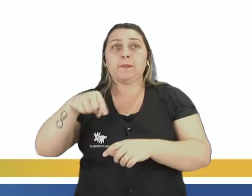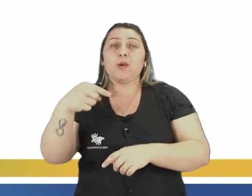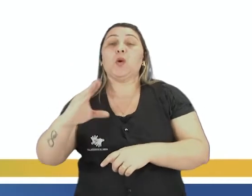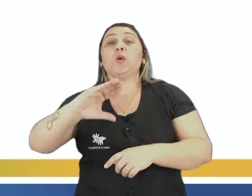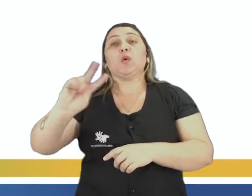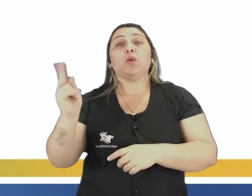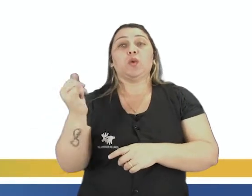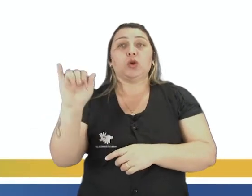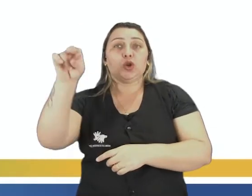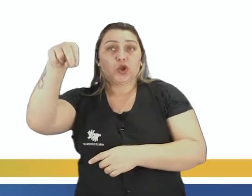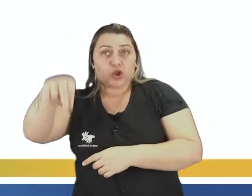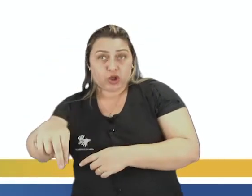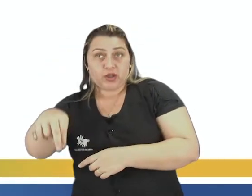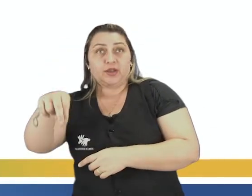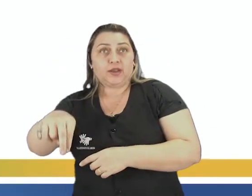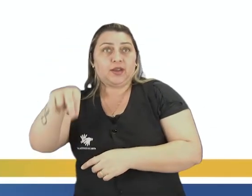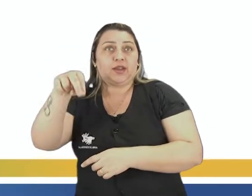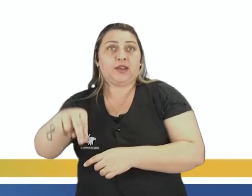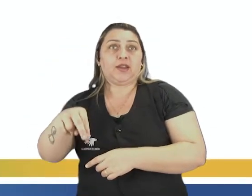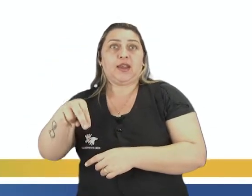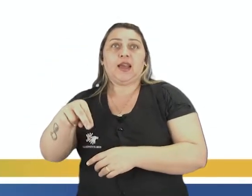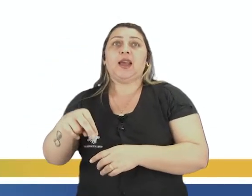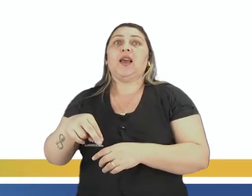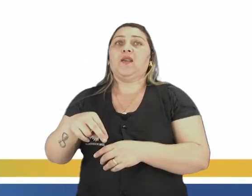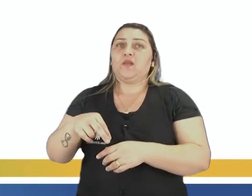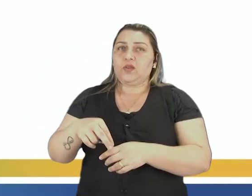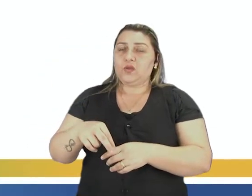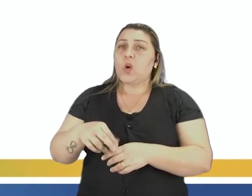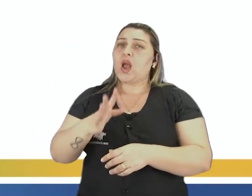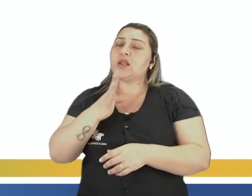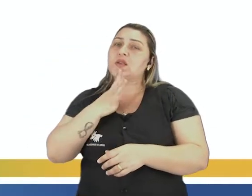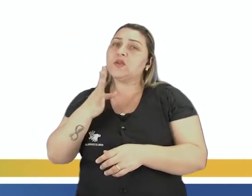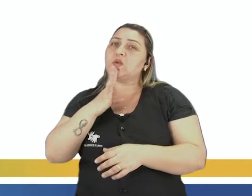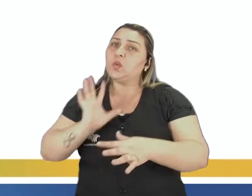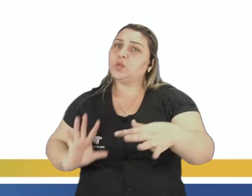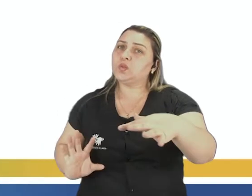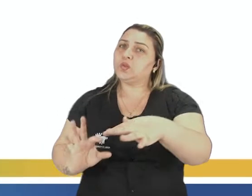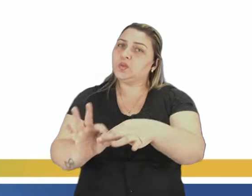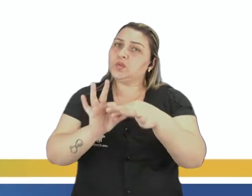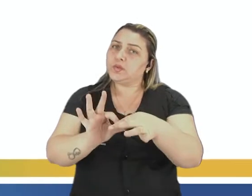Depois nós temos a dinastia Qin, que é aquela que ficou conhecida por